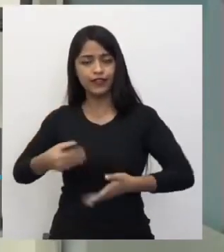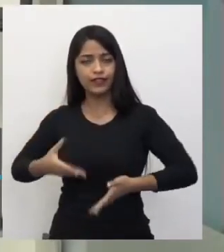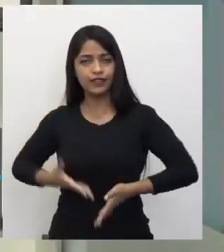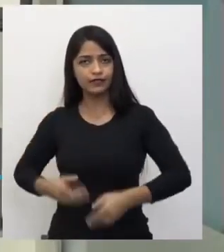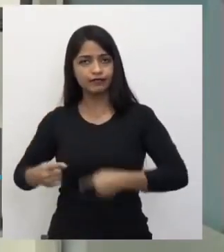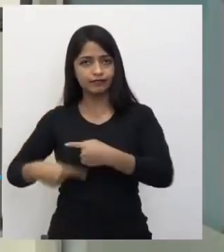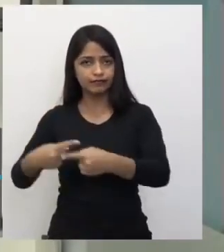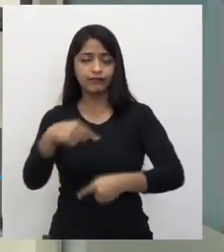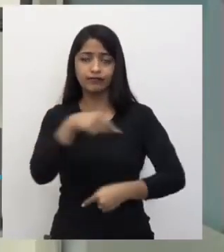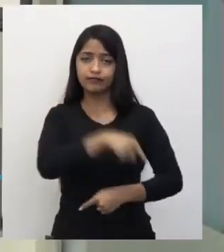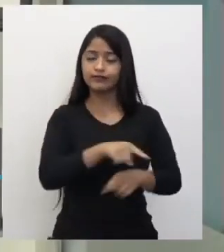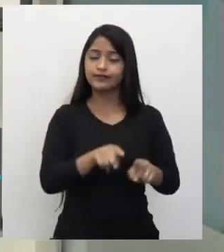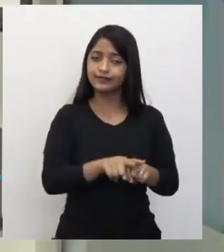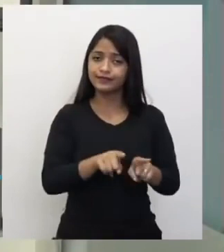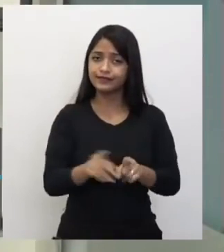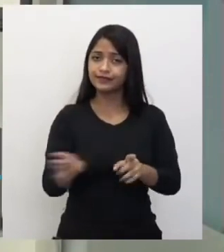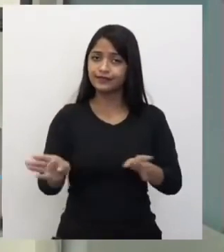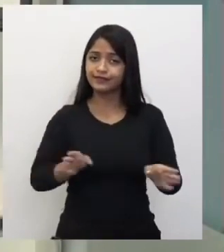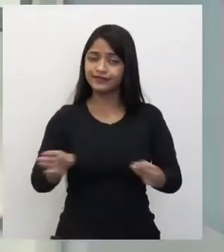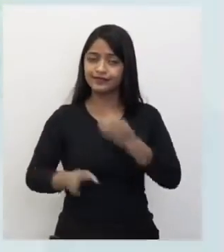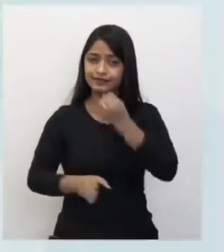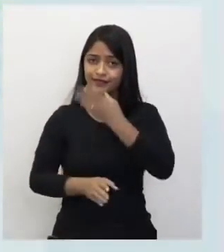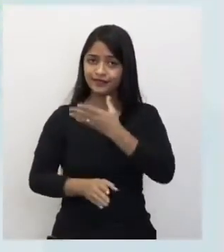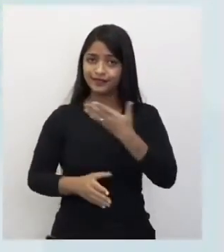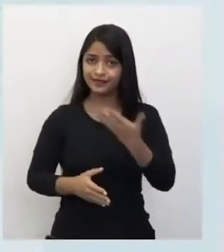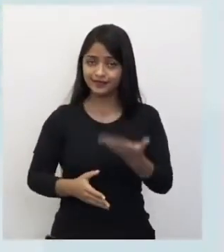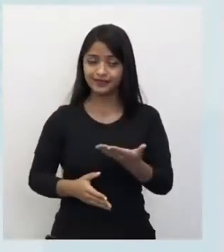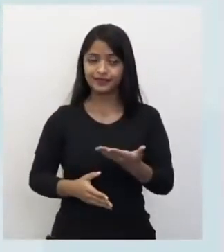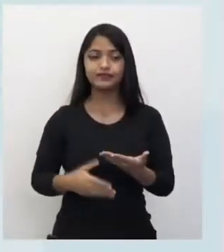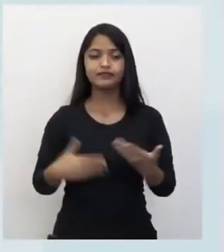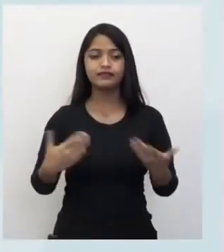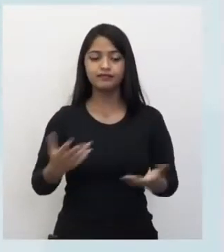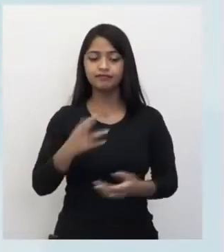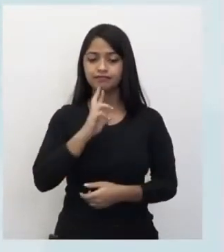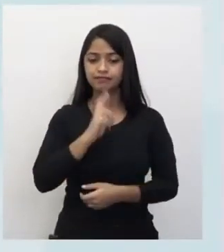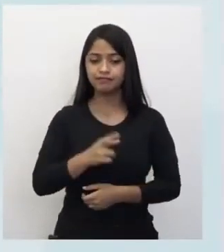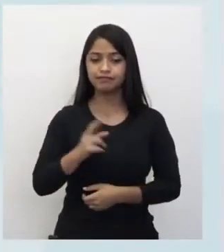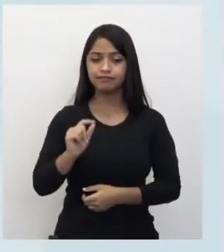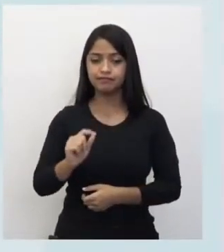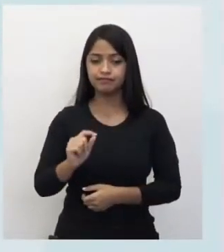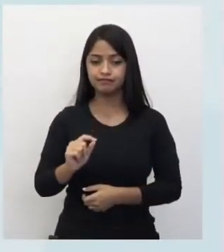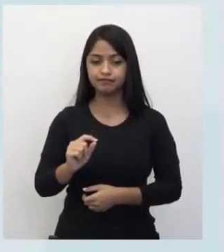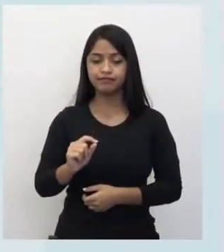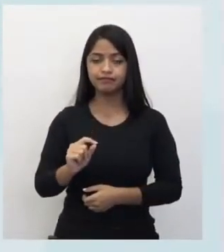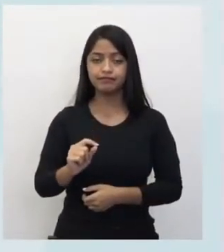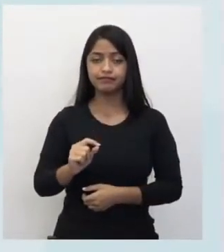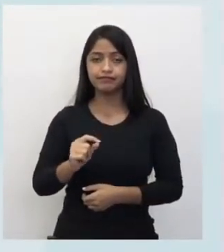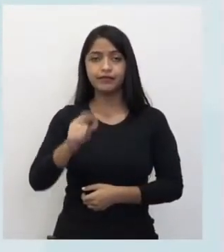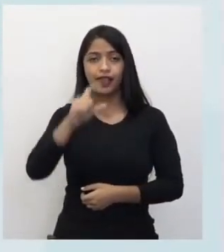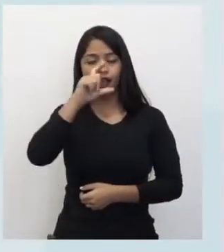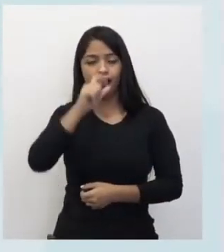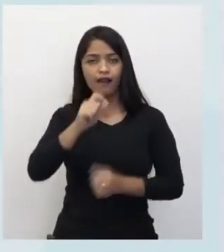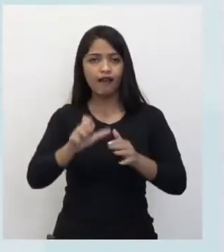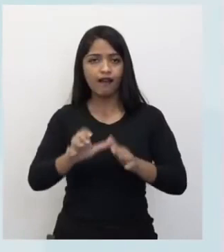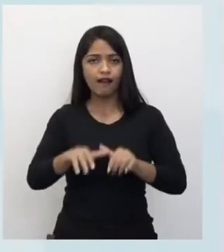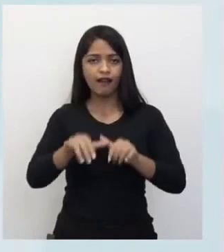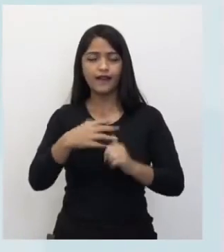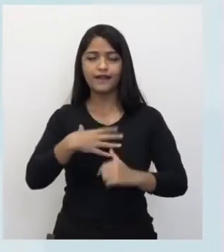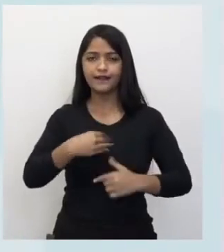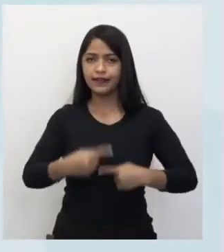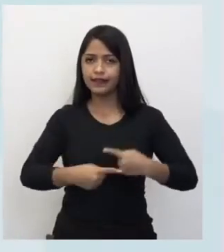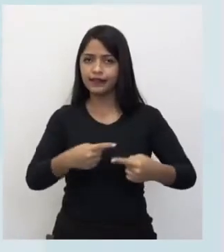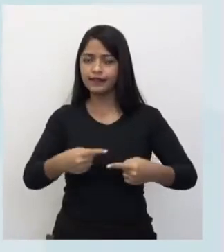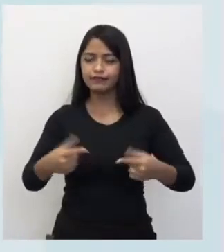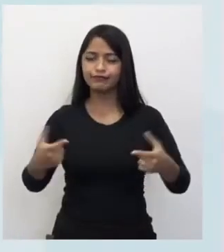para todo mundo, né? Então, continuando em causas do declínio populacional, ou seja, caiu aí essa produção, foram o que? A caça